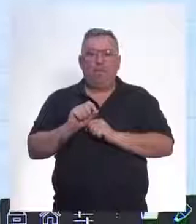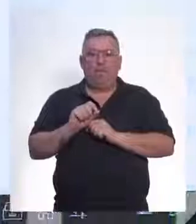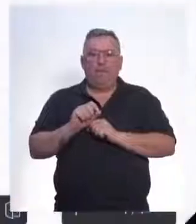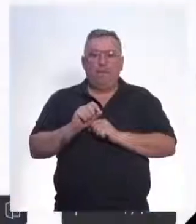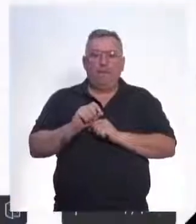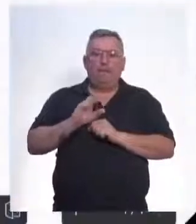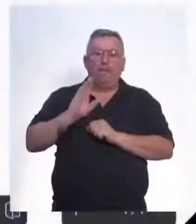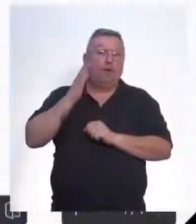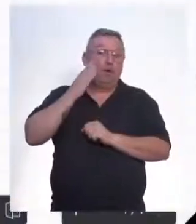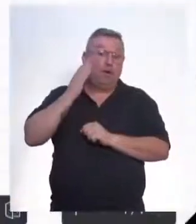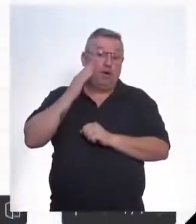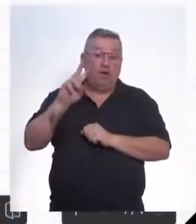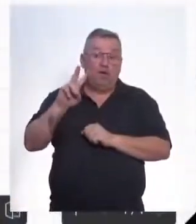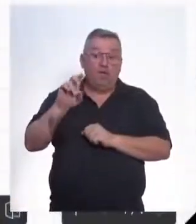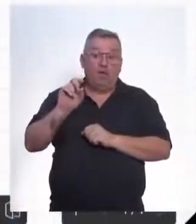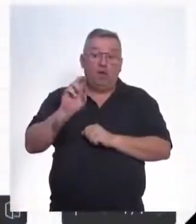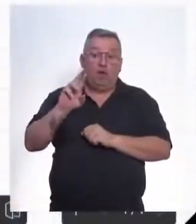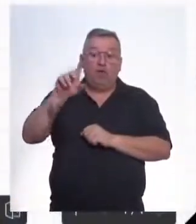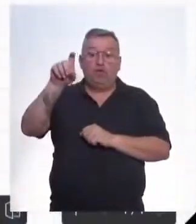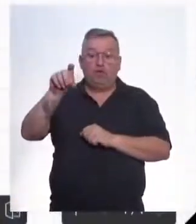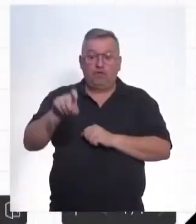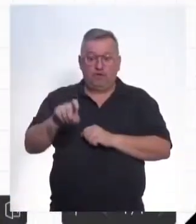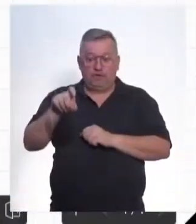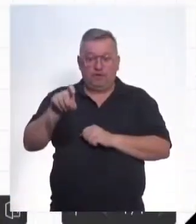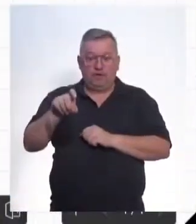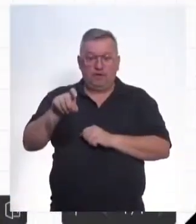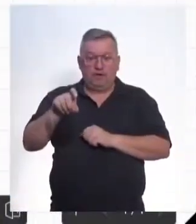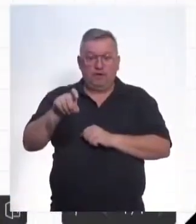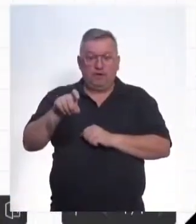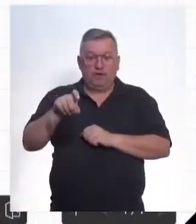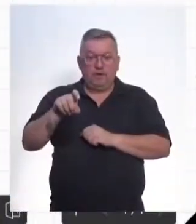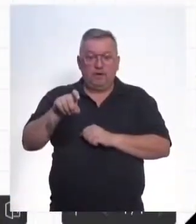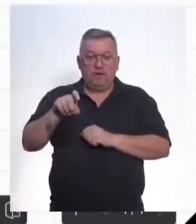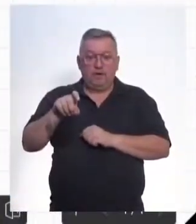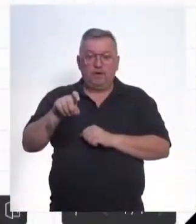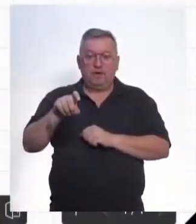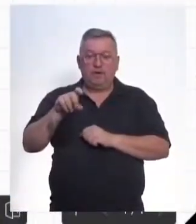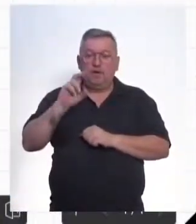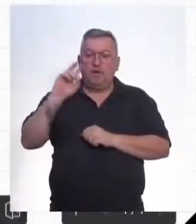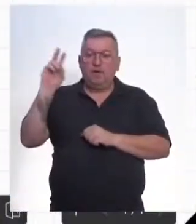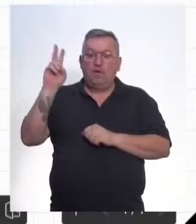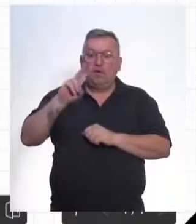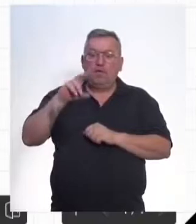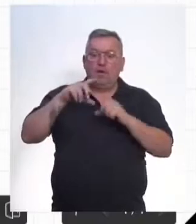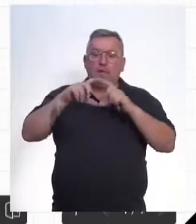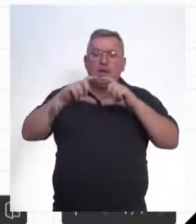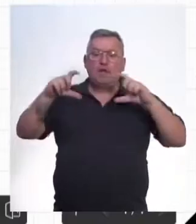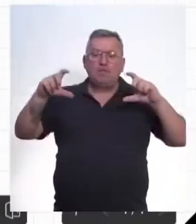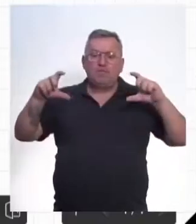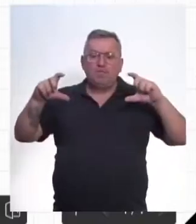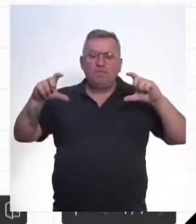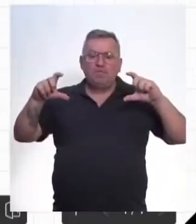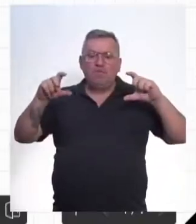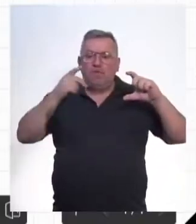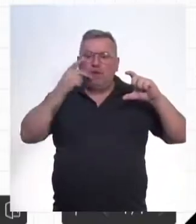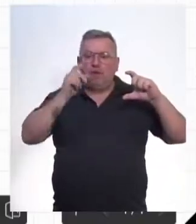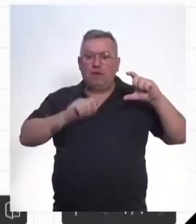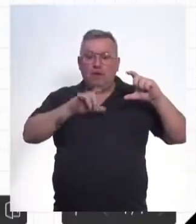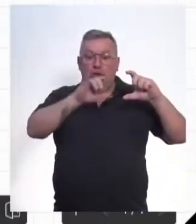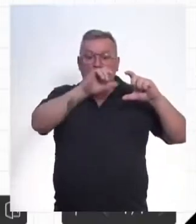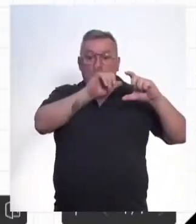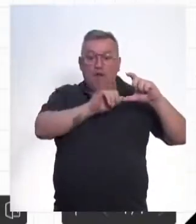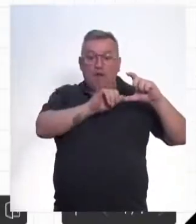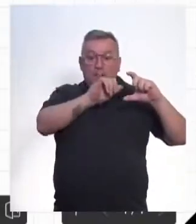já sei os valores de x. Vou olhar para a minha equação. Minha equação diz que